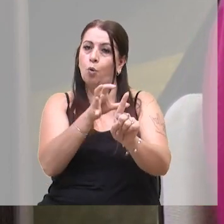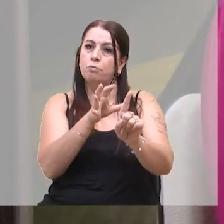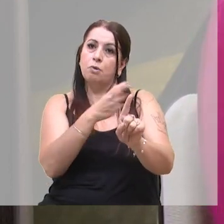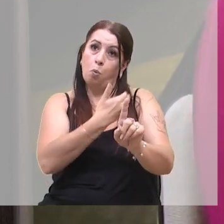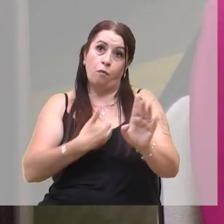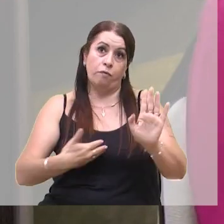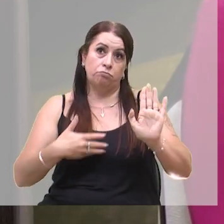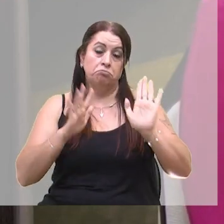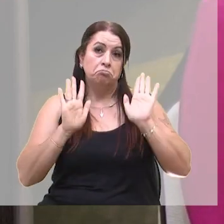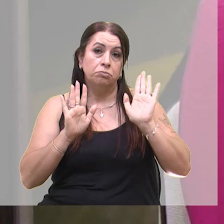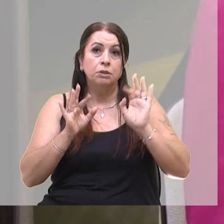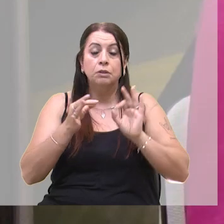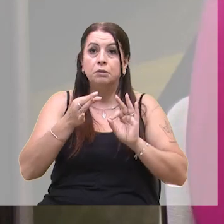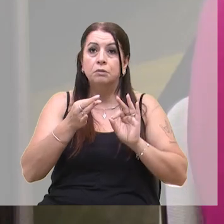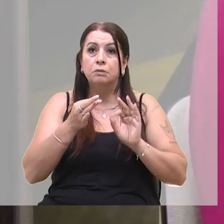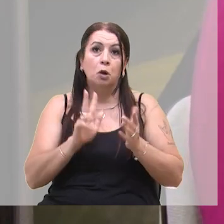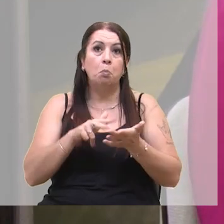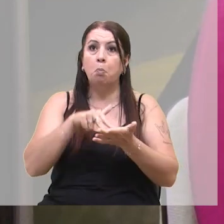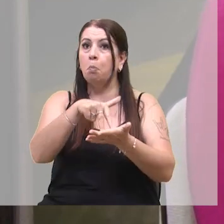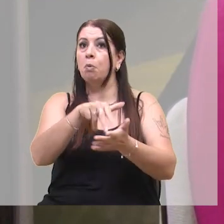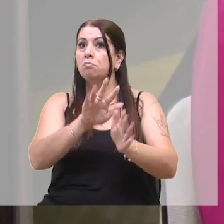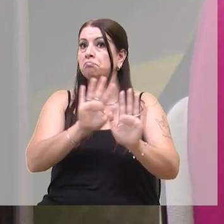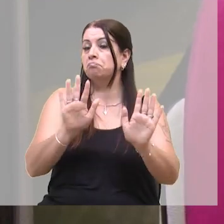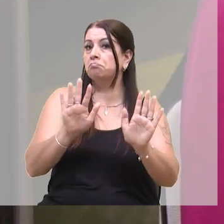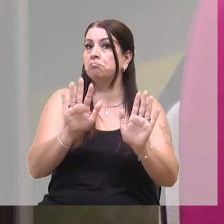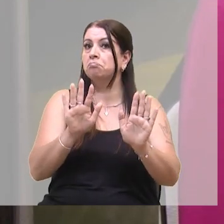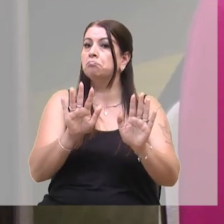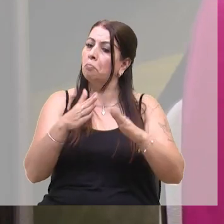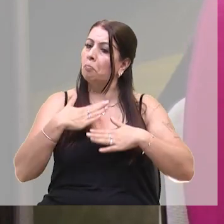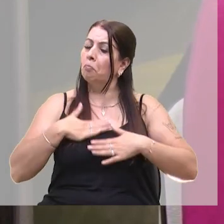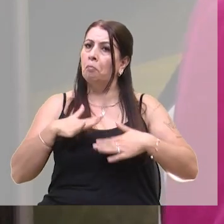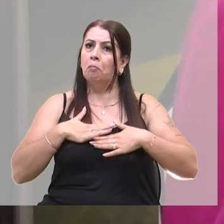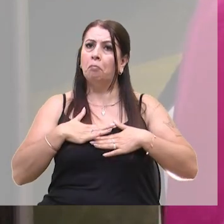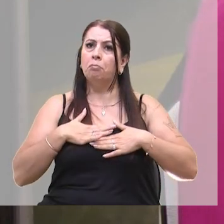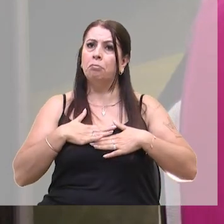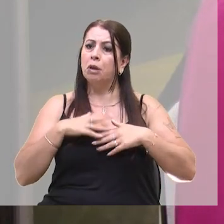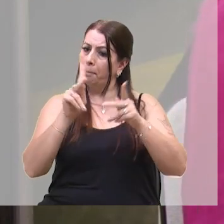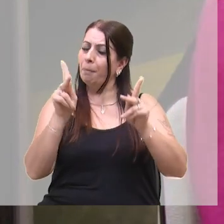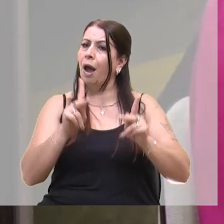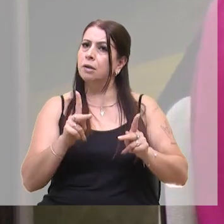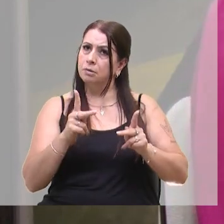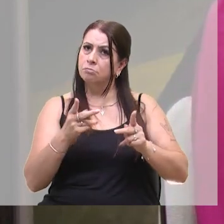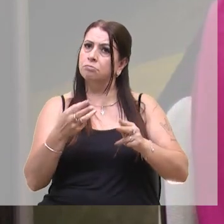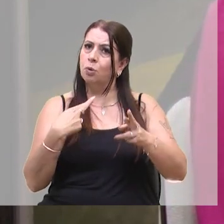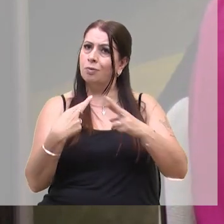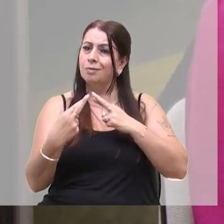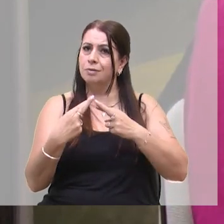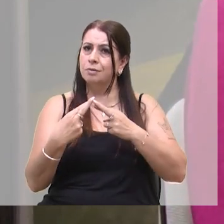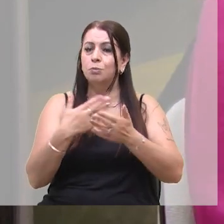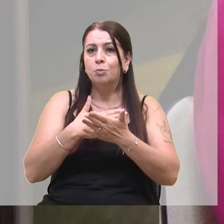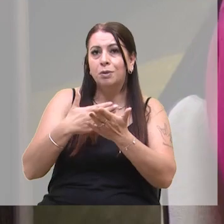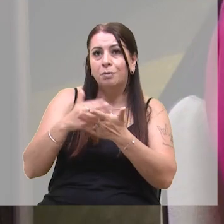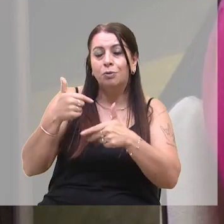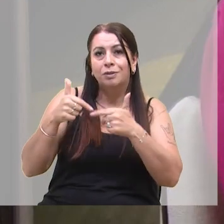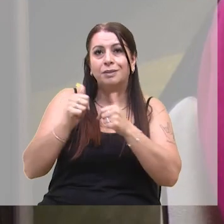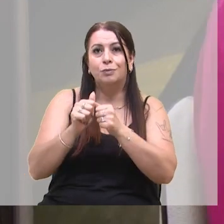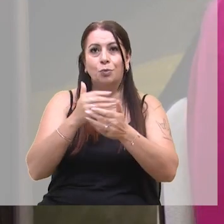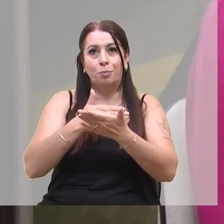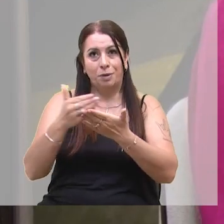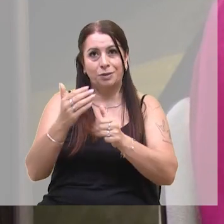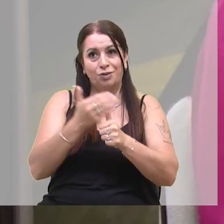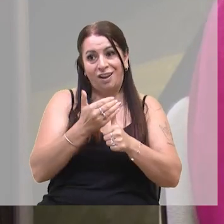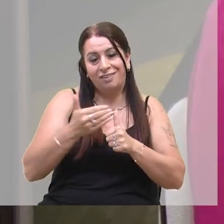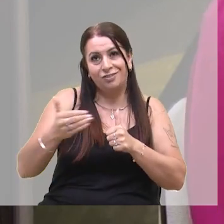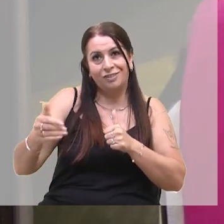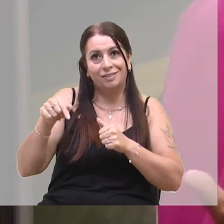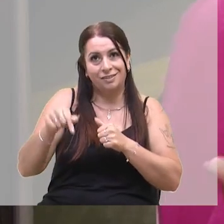declarada ao governo, ter uma posição absolutamente tranquila e harmoniosa. Porque a gente trabalhou desde o